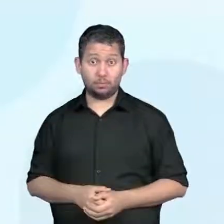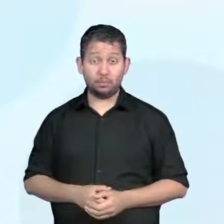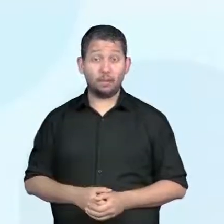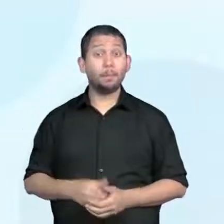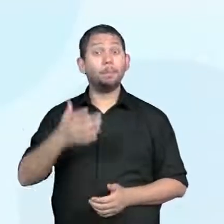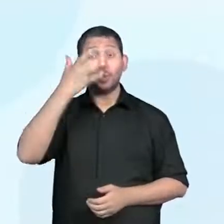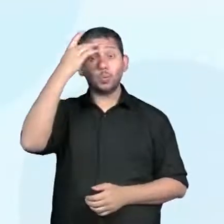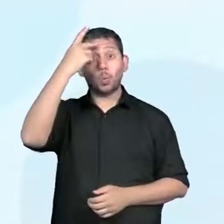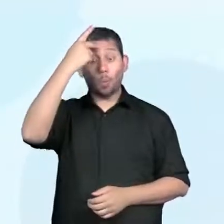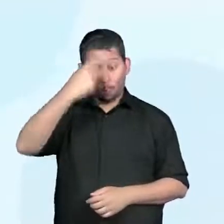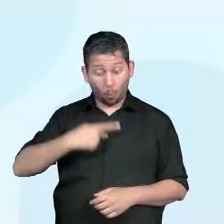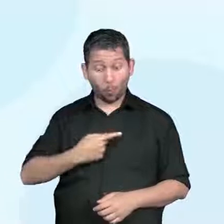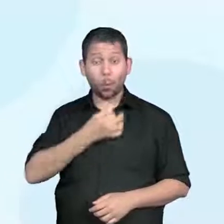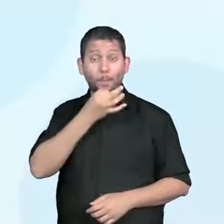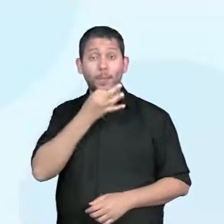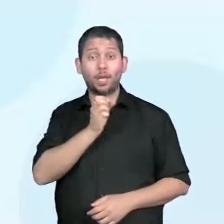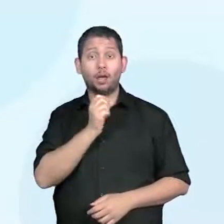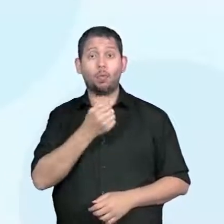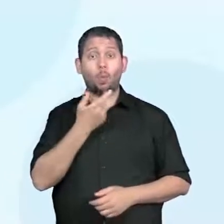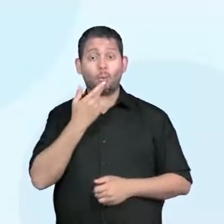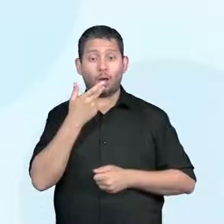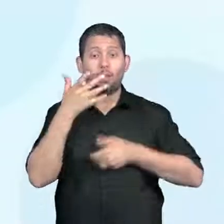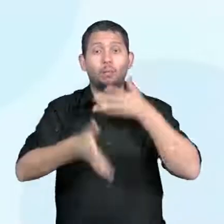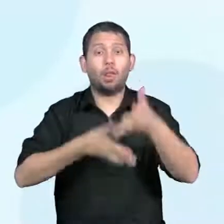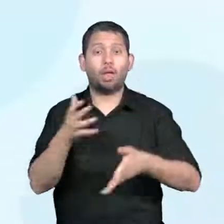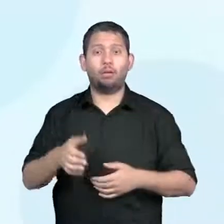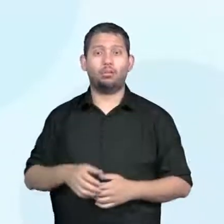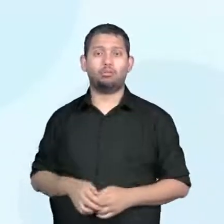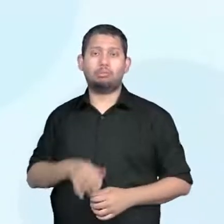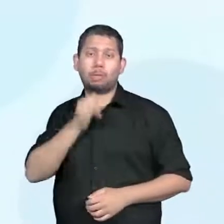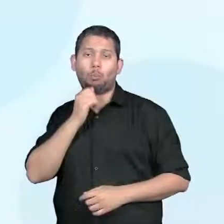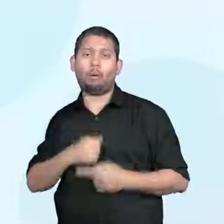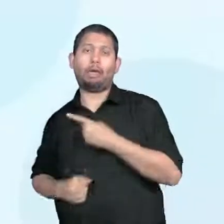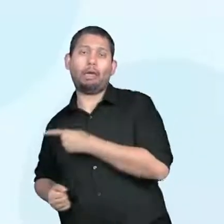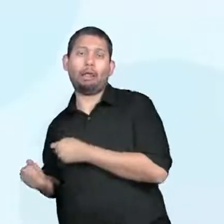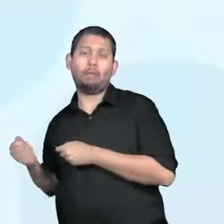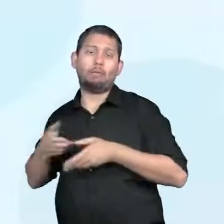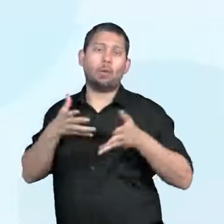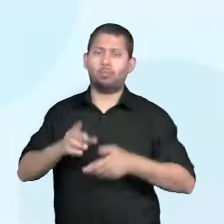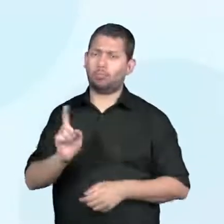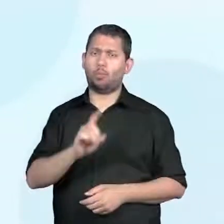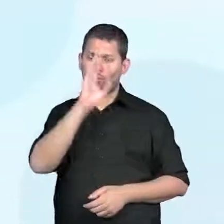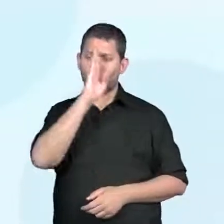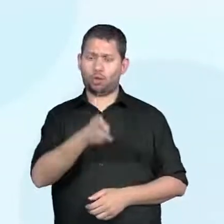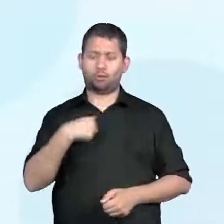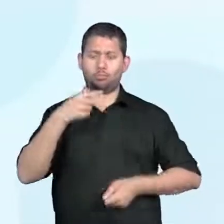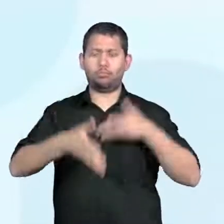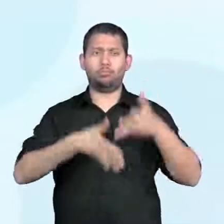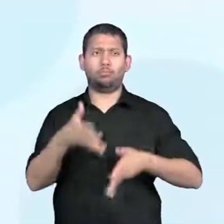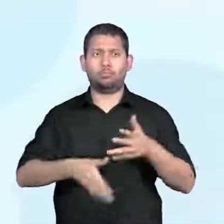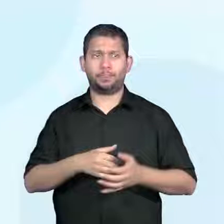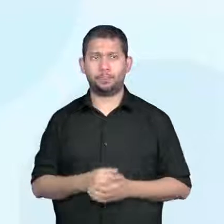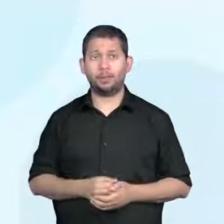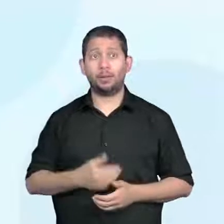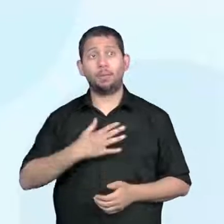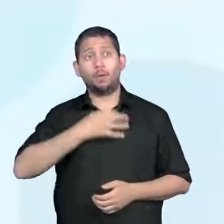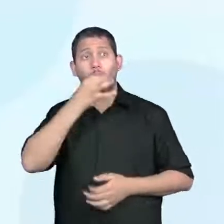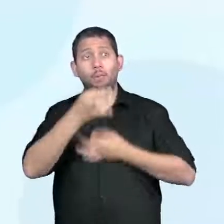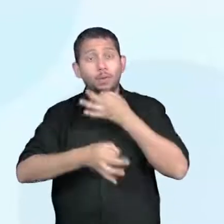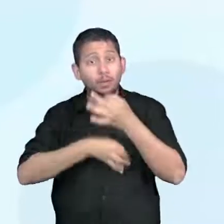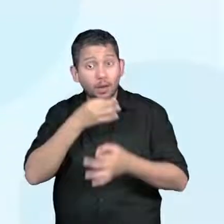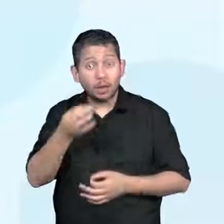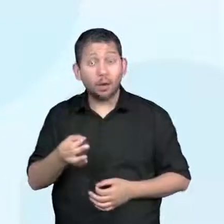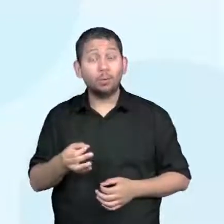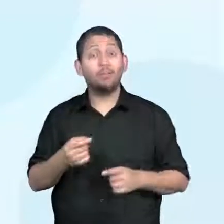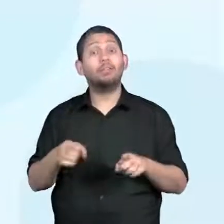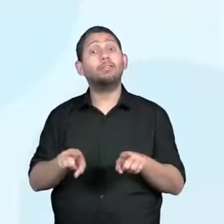que são perguntas e respostas. Sim. O texto informativo ou opinativo, e às vezes